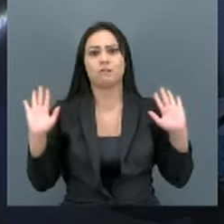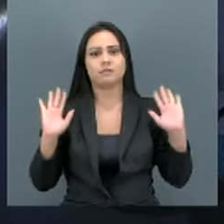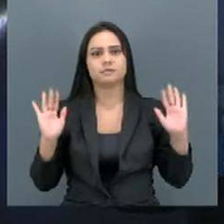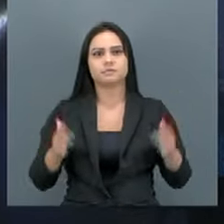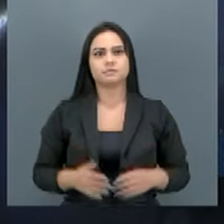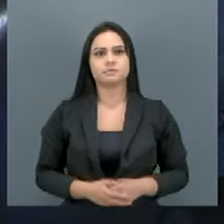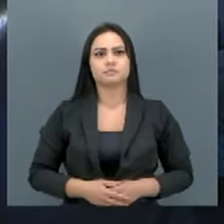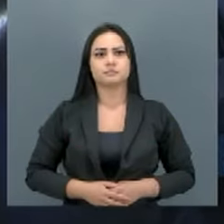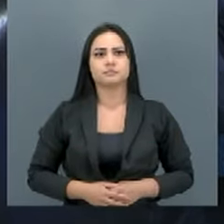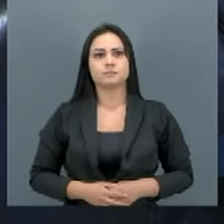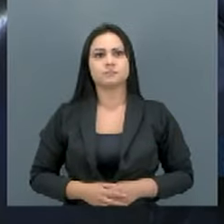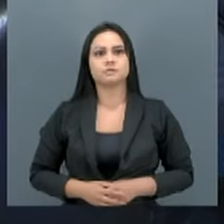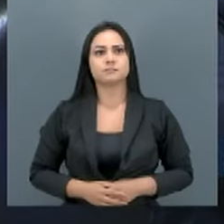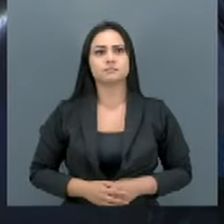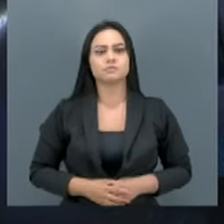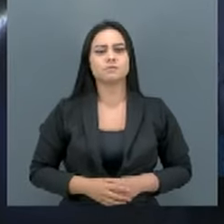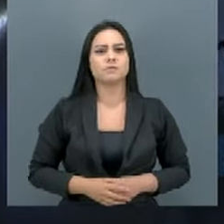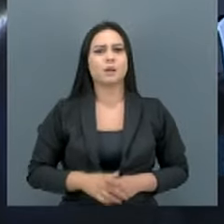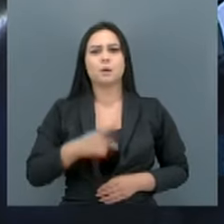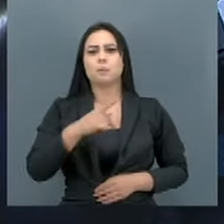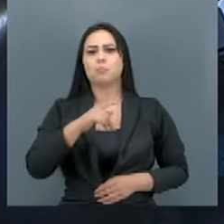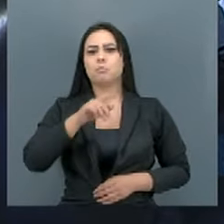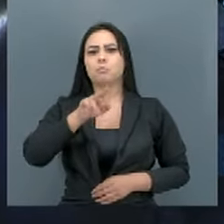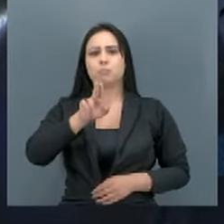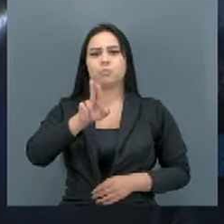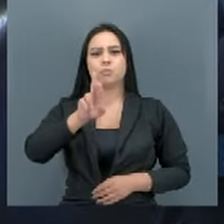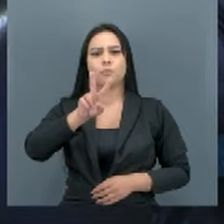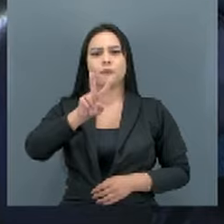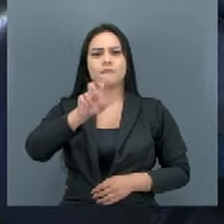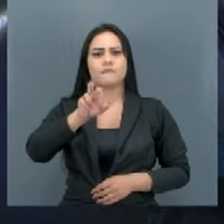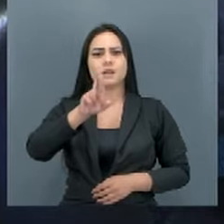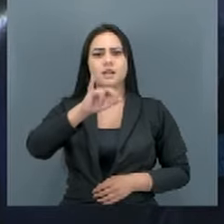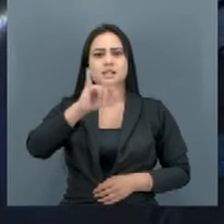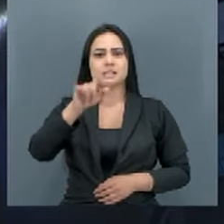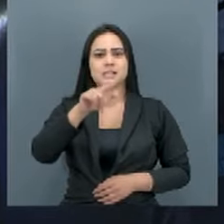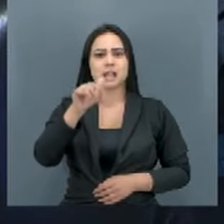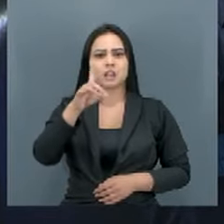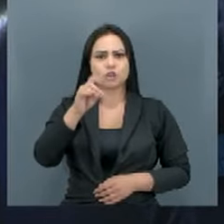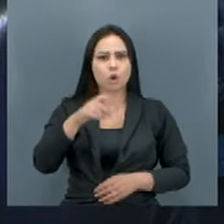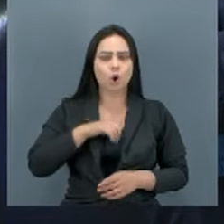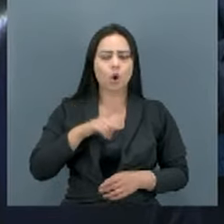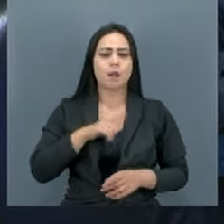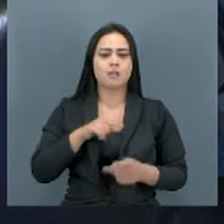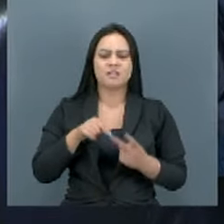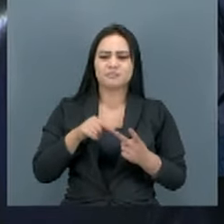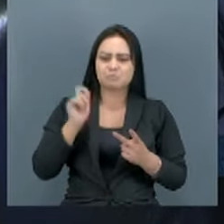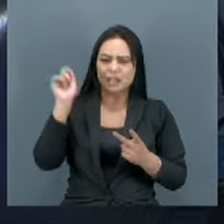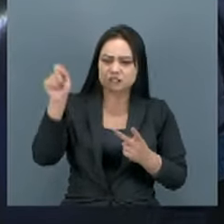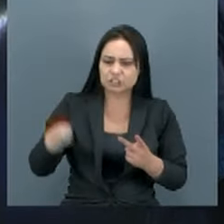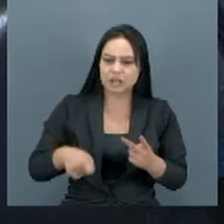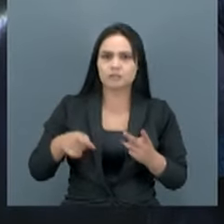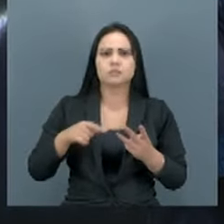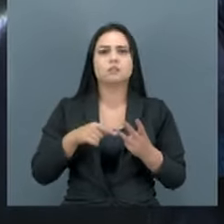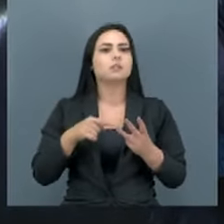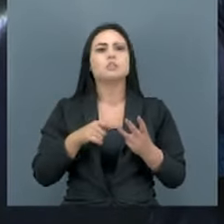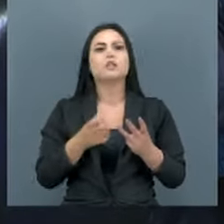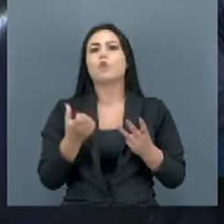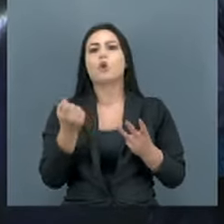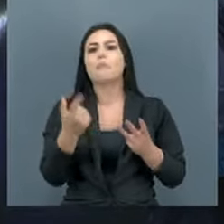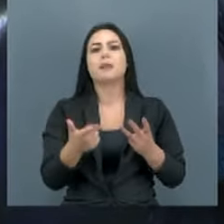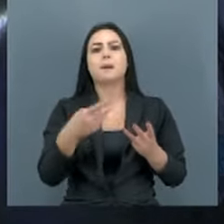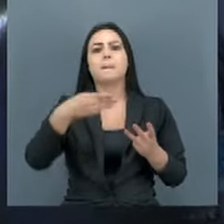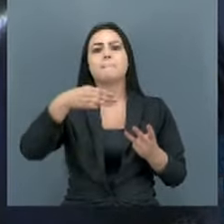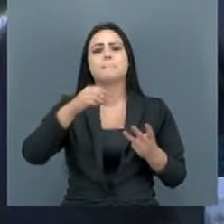Teçado, pulverizador, pequeno pulverizador, machado, Só não vou comprar motosserra, porque senão vão dizer que eu estou